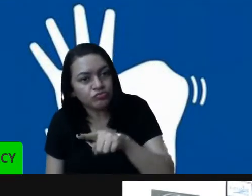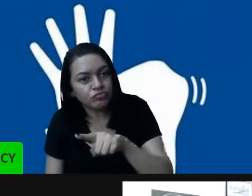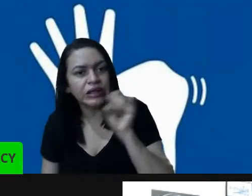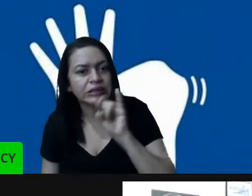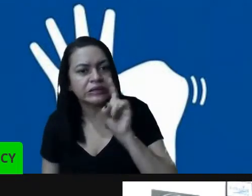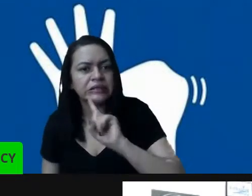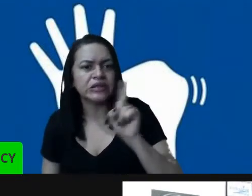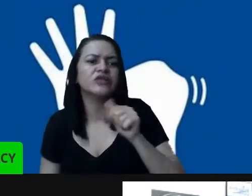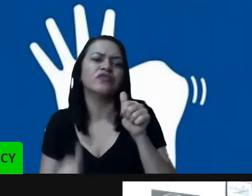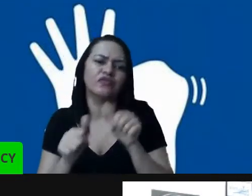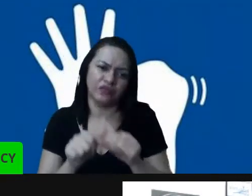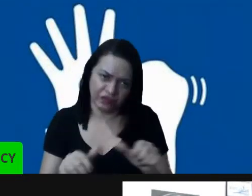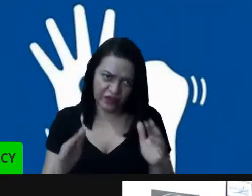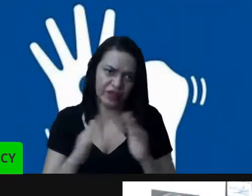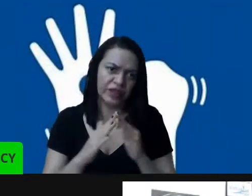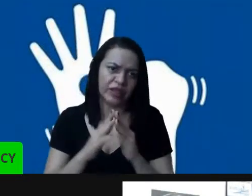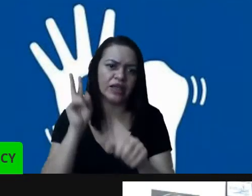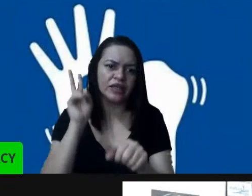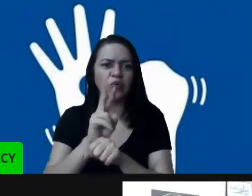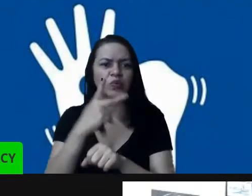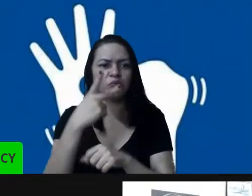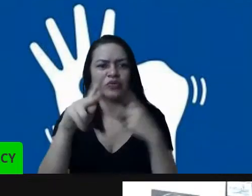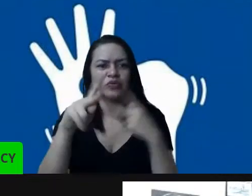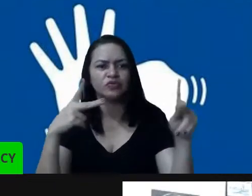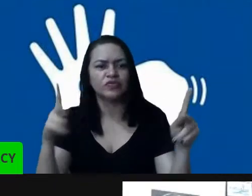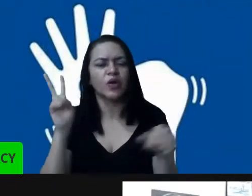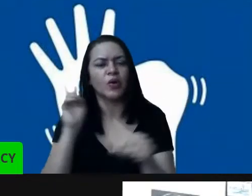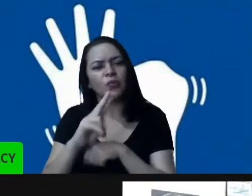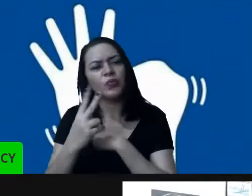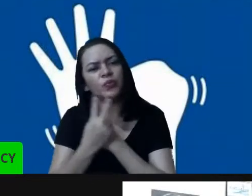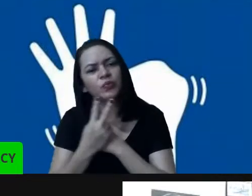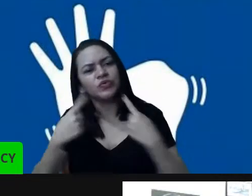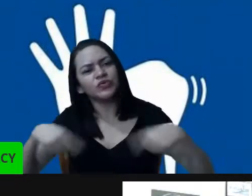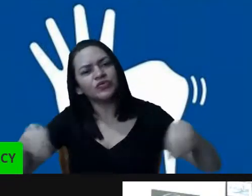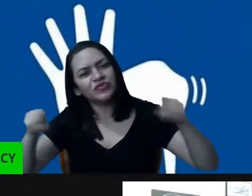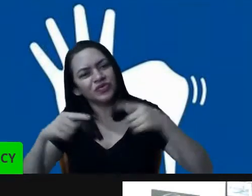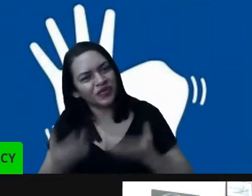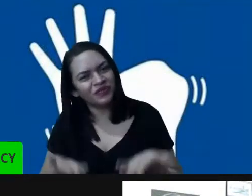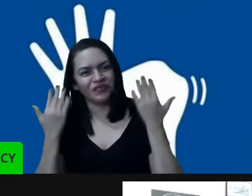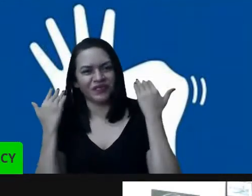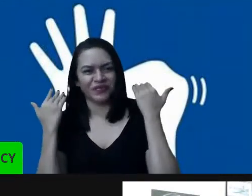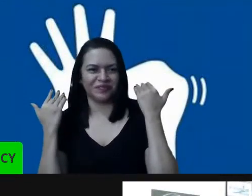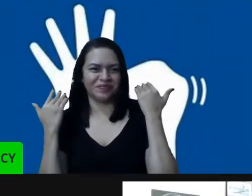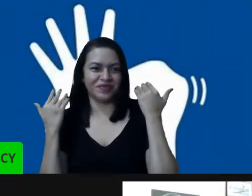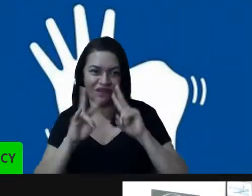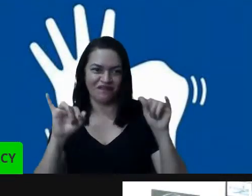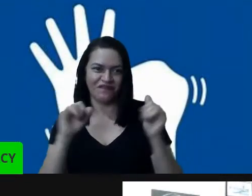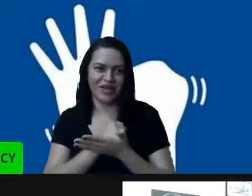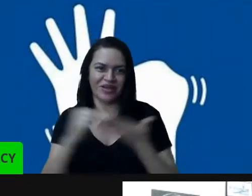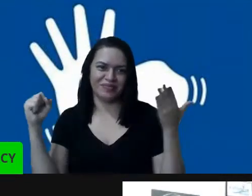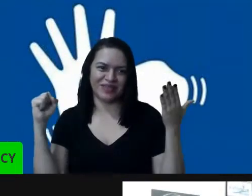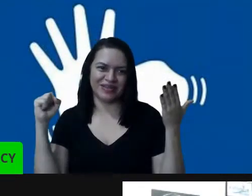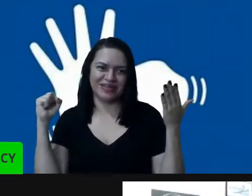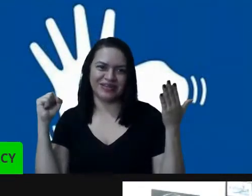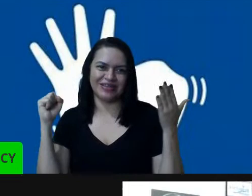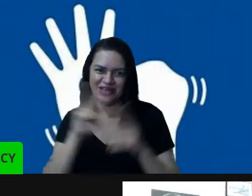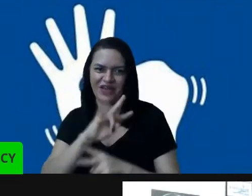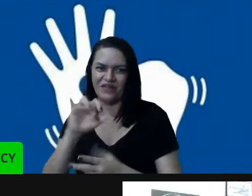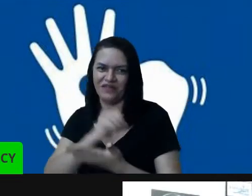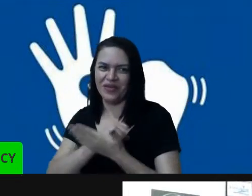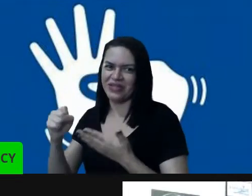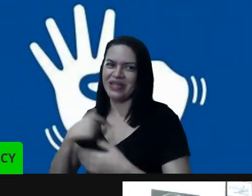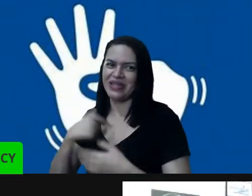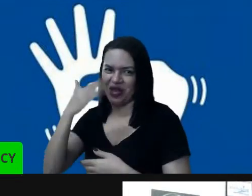casa. Cuidem dos seus, cuidem de vocês. E vamos que vamos. Vai passar. Vai passar, eu sei que